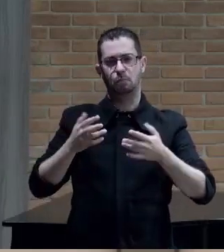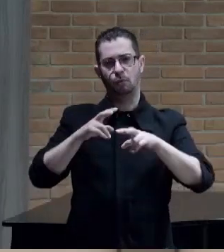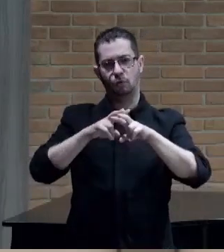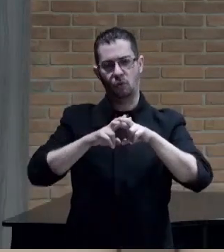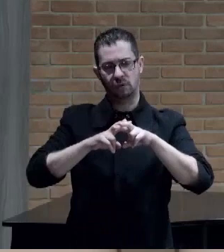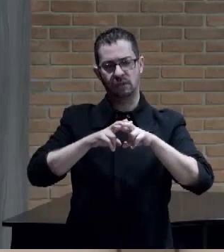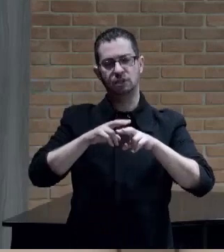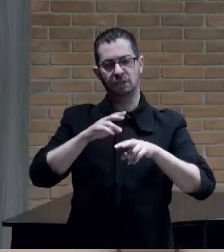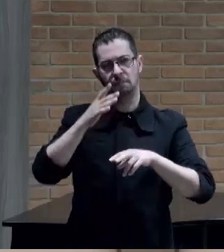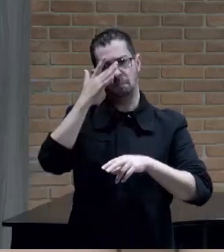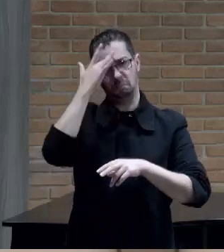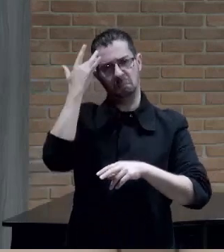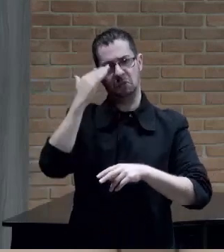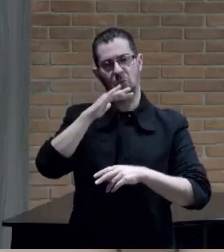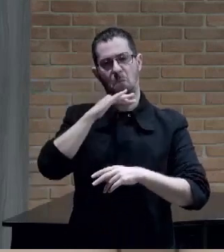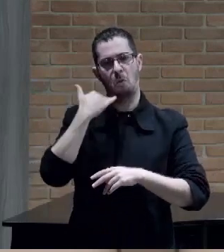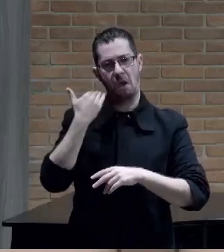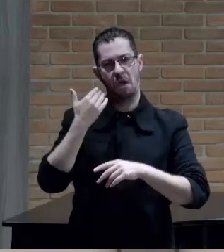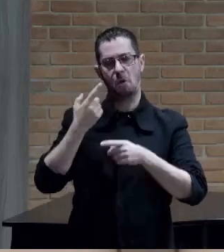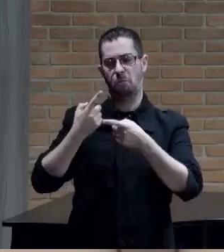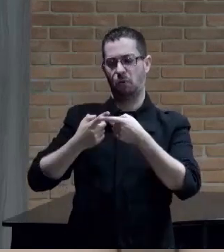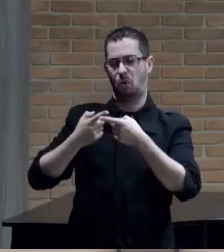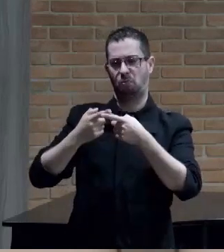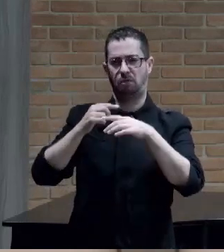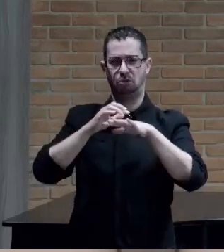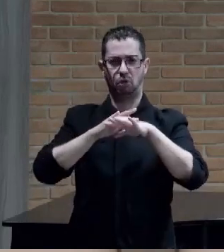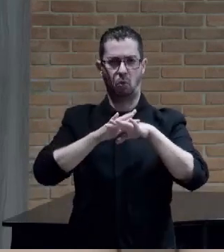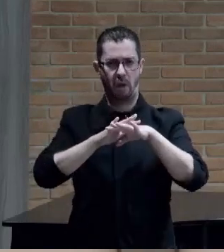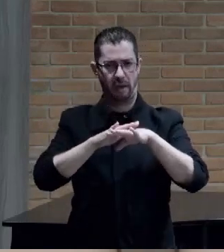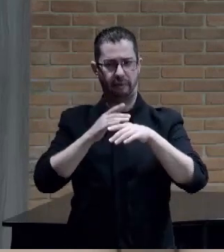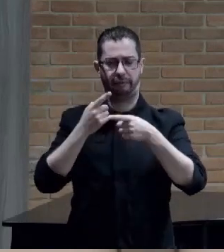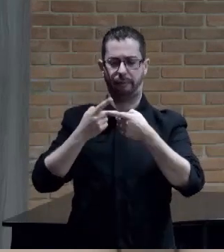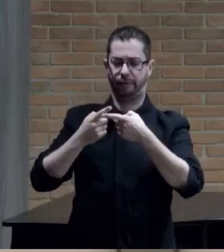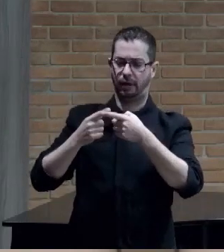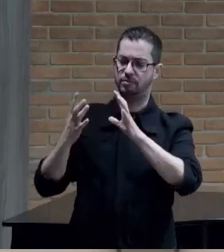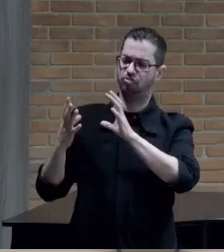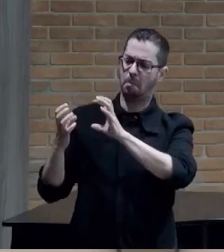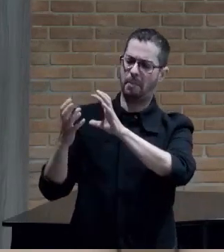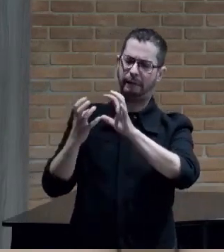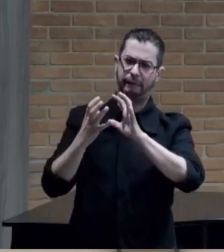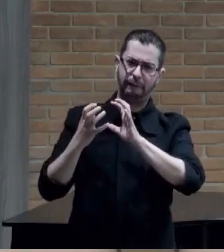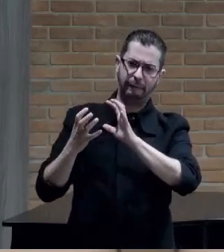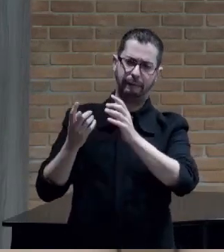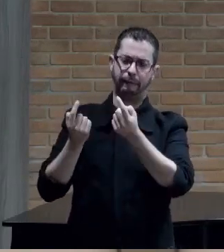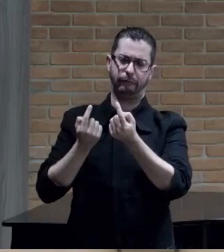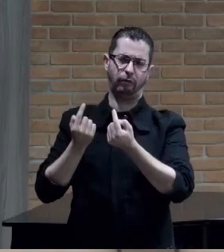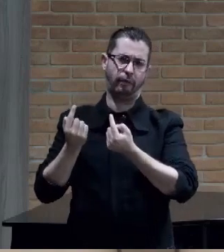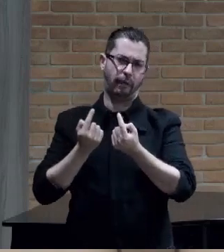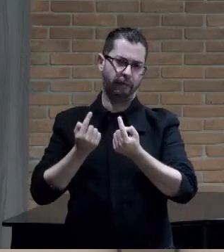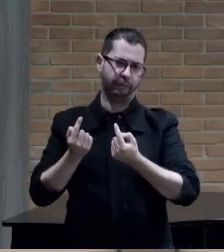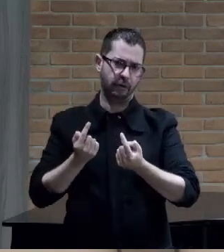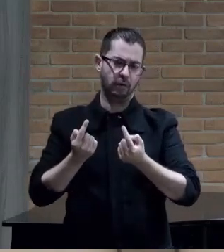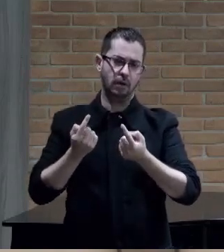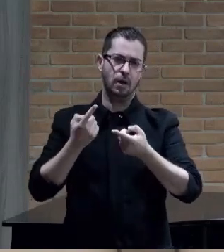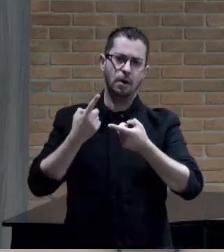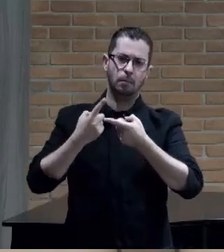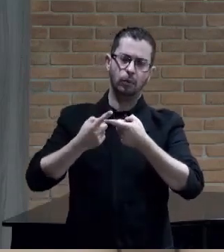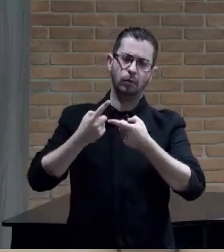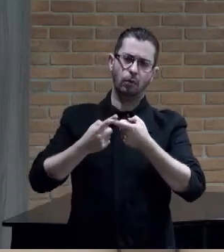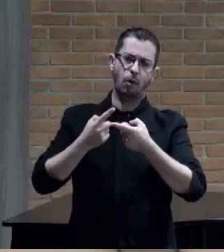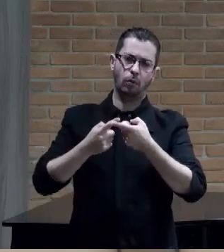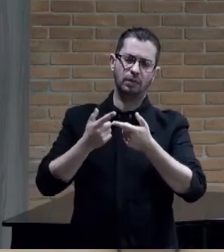de enfermidade, por conta das brigas nos relacionamentos, por conta de